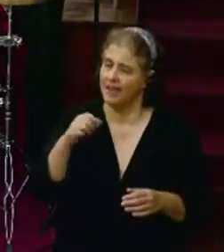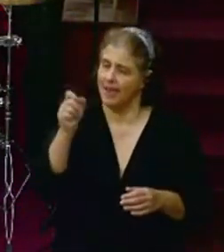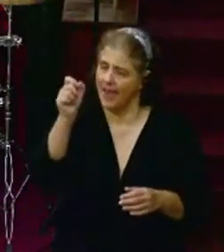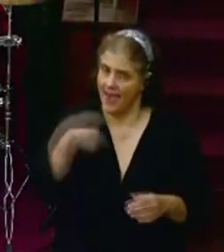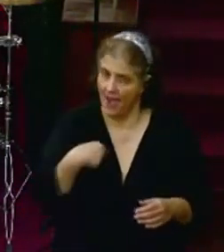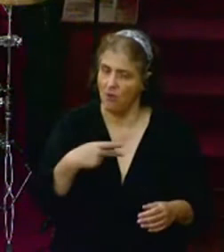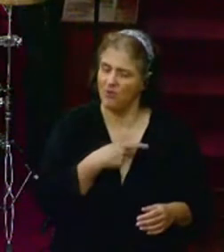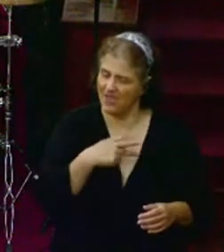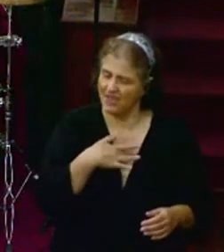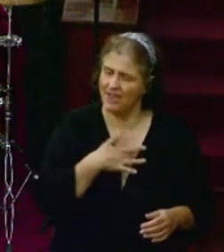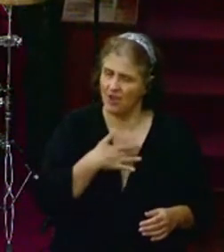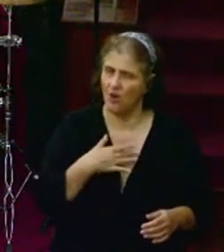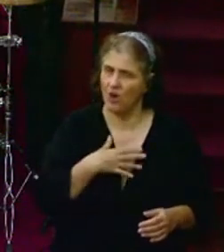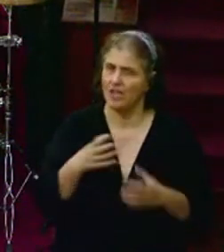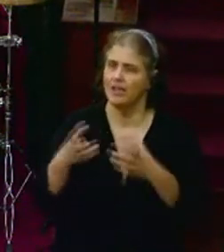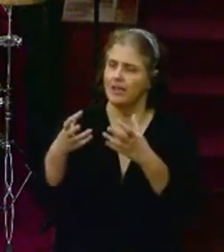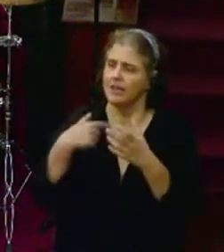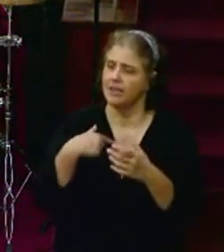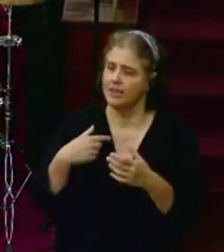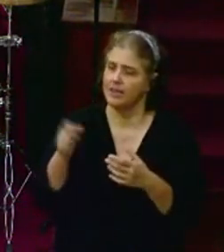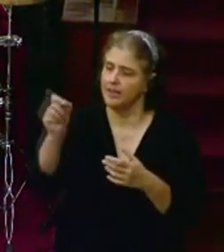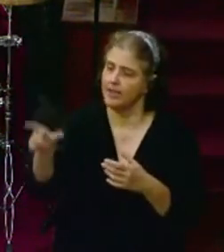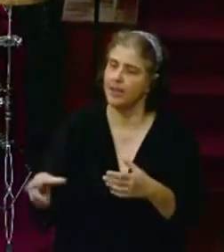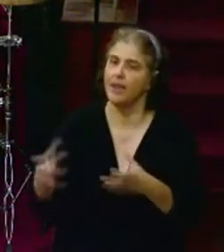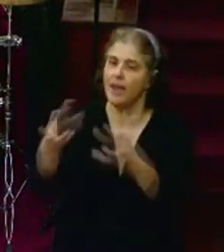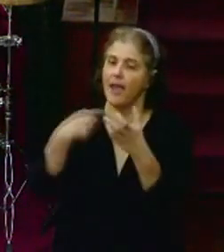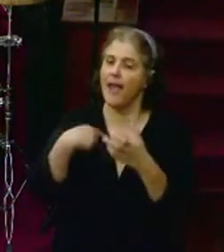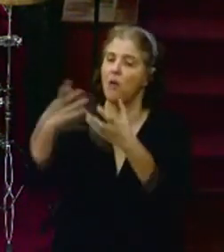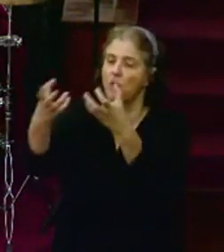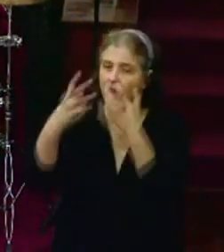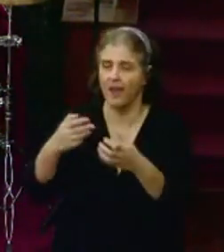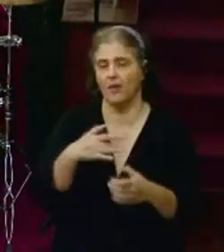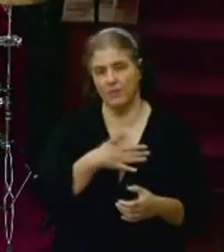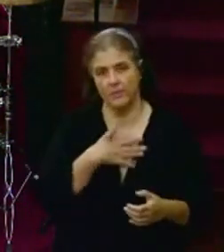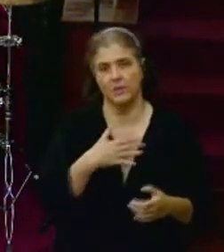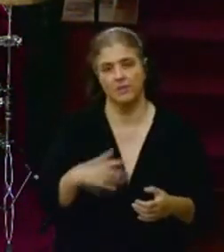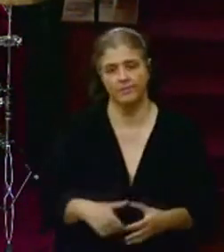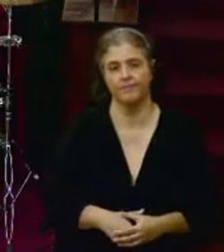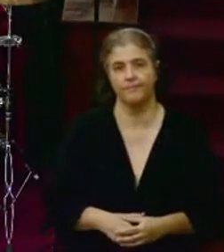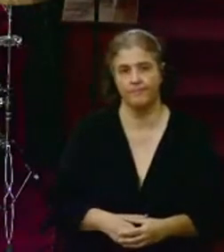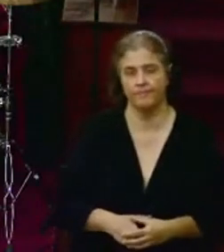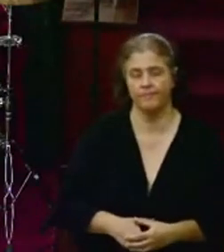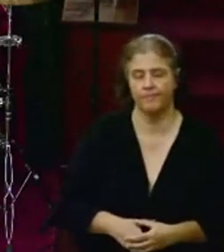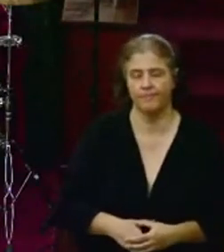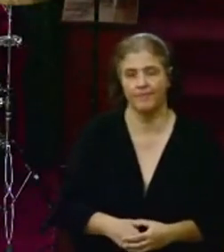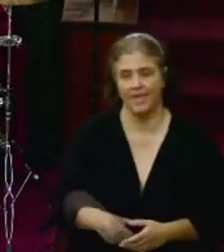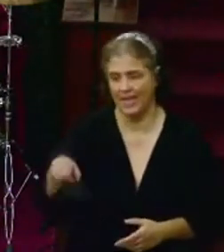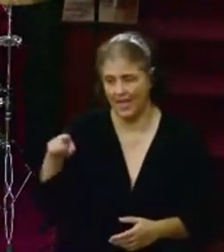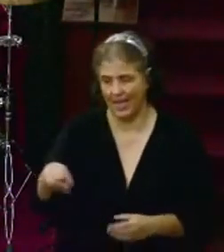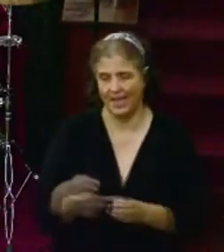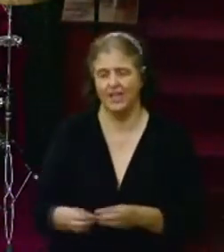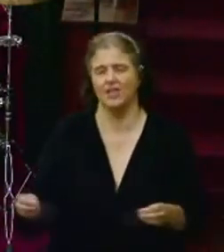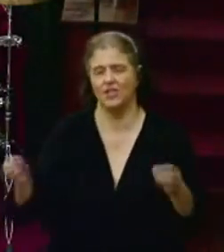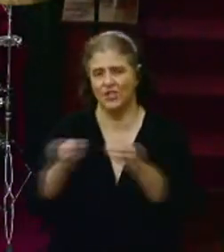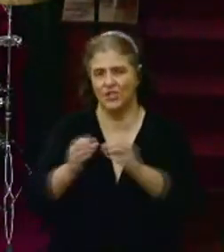Nós não somos dignos, irmãos. Ele sim. Ele é digno de toda honra, de toda glória, de todo louvor.